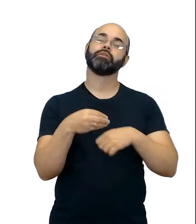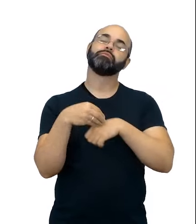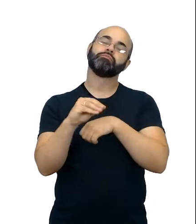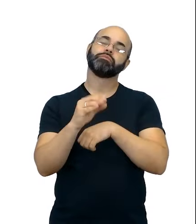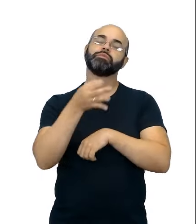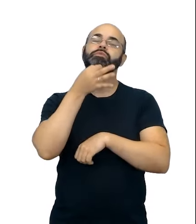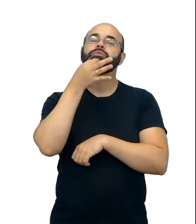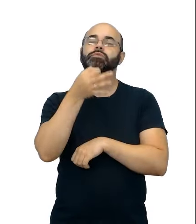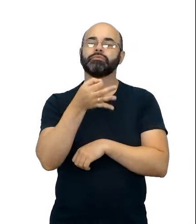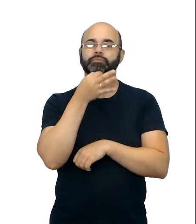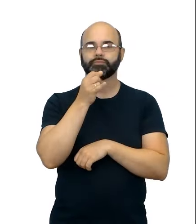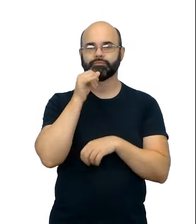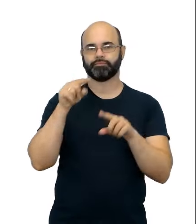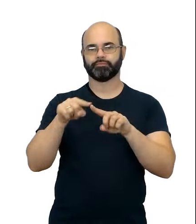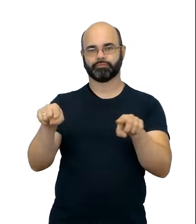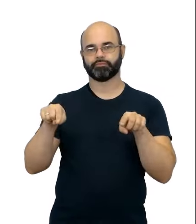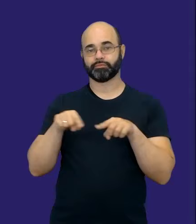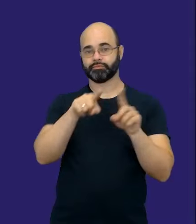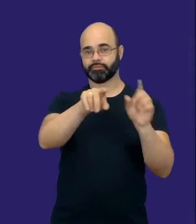dentro da sala de aula?